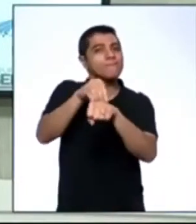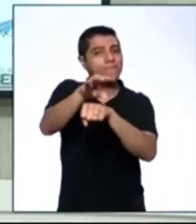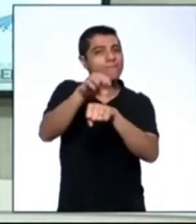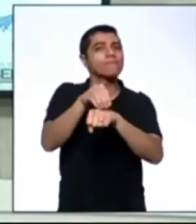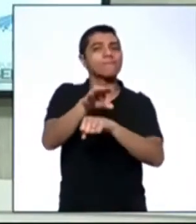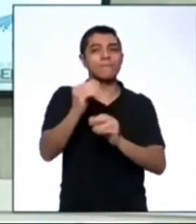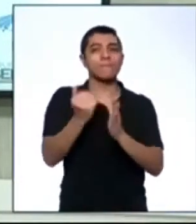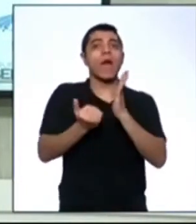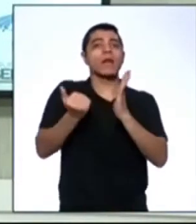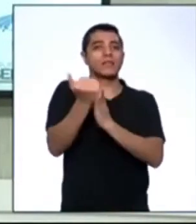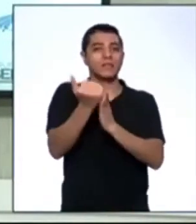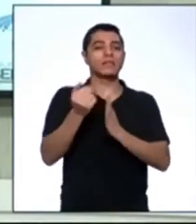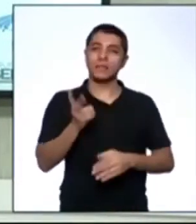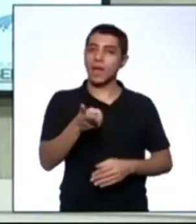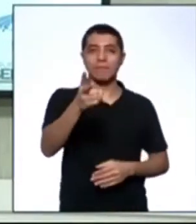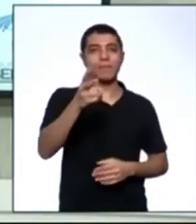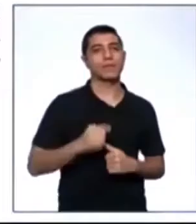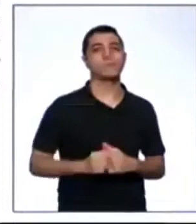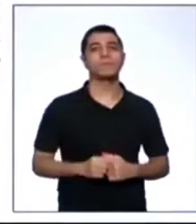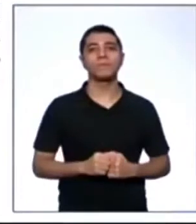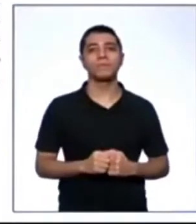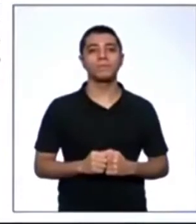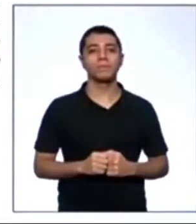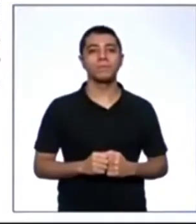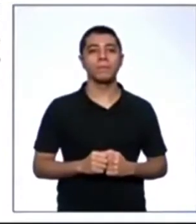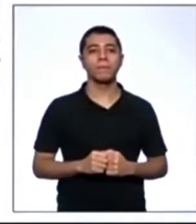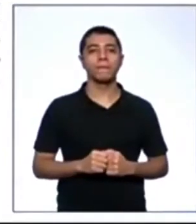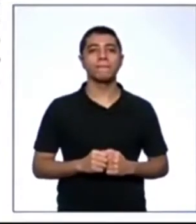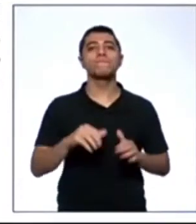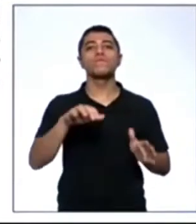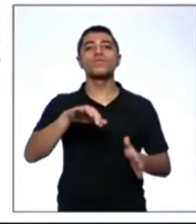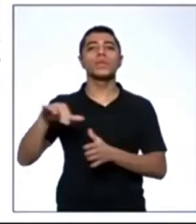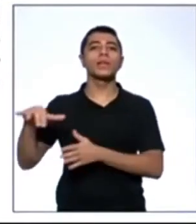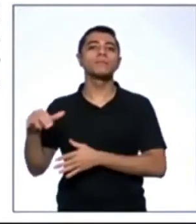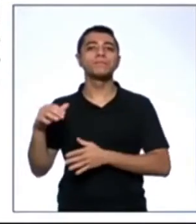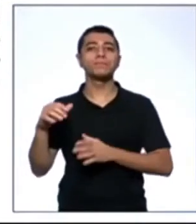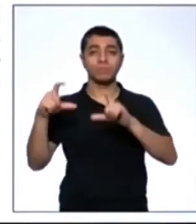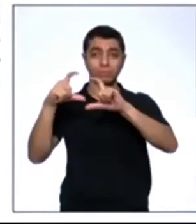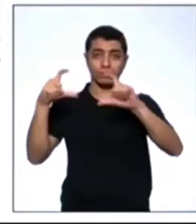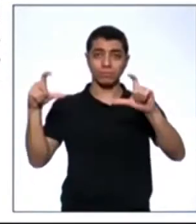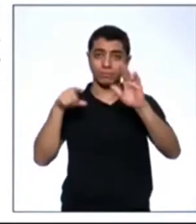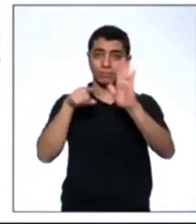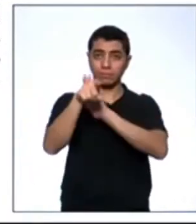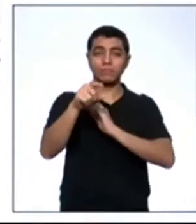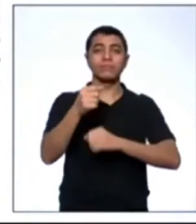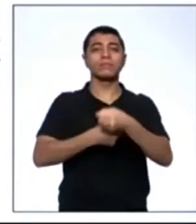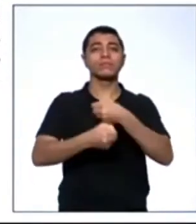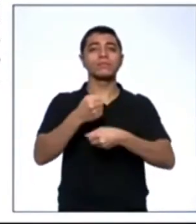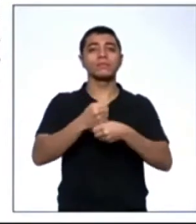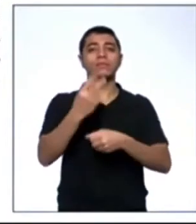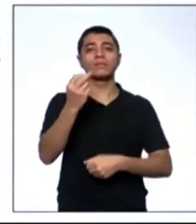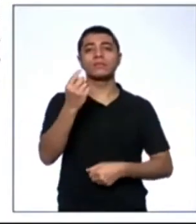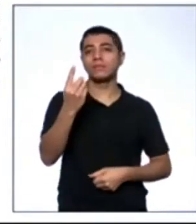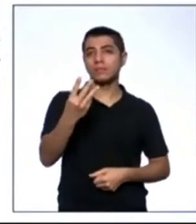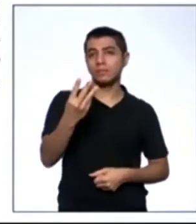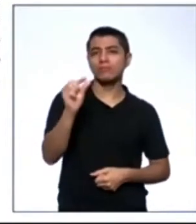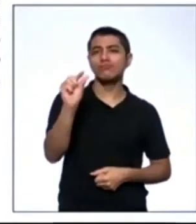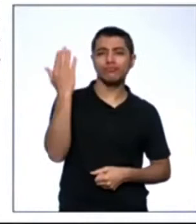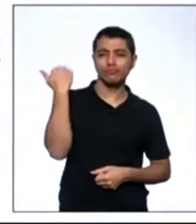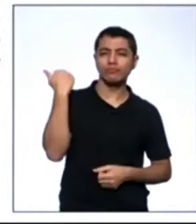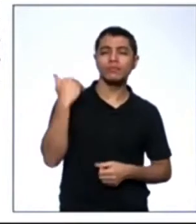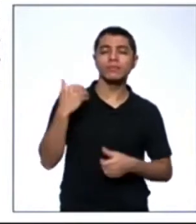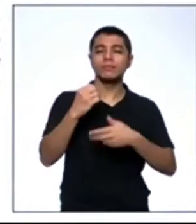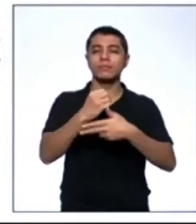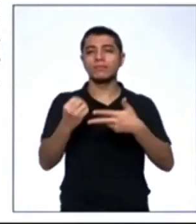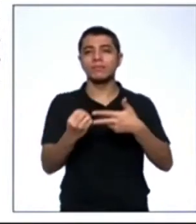vieram. O exercício mais recente, de 2013, do Enem, ele tem um texto. Vamos ler